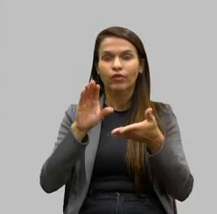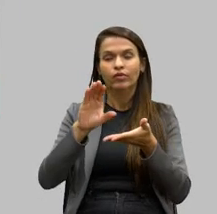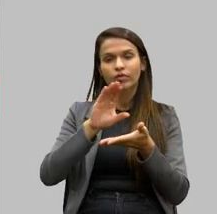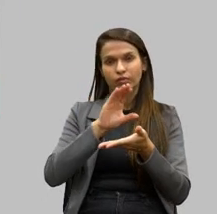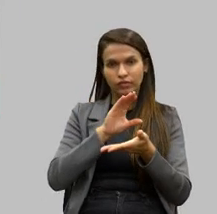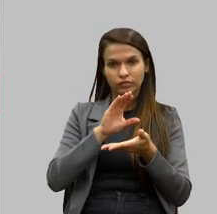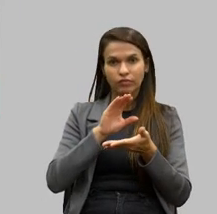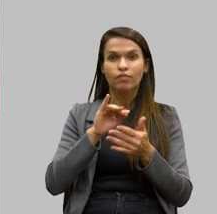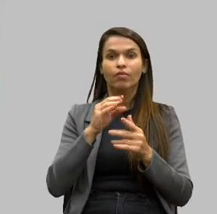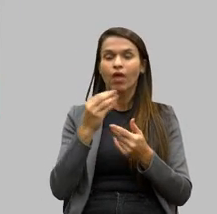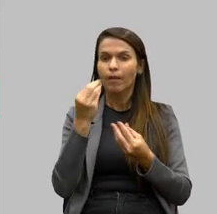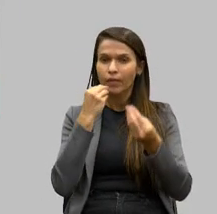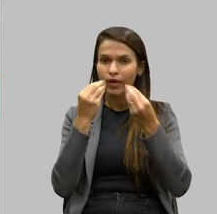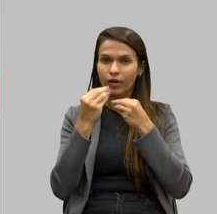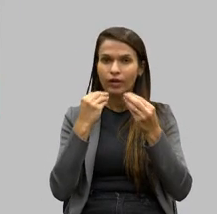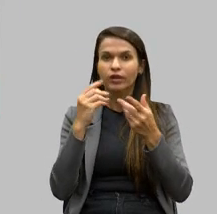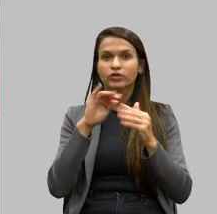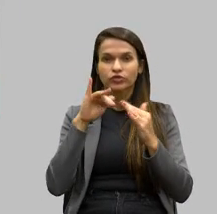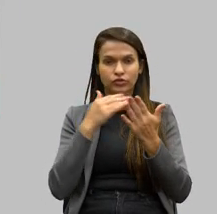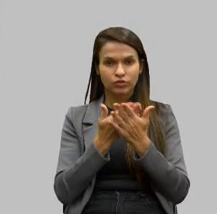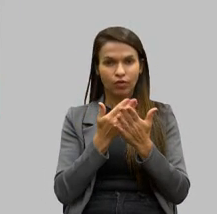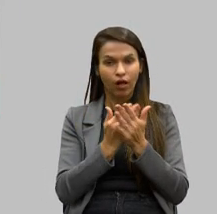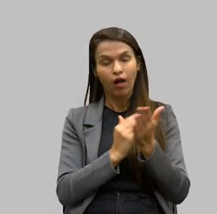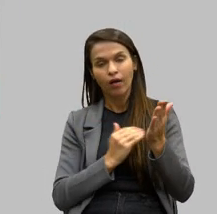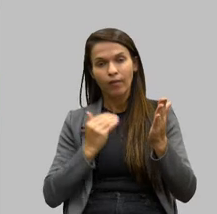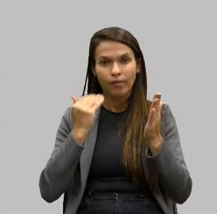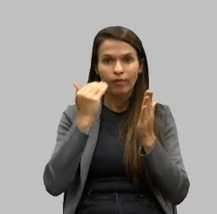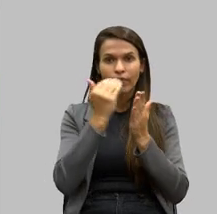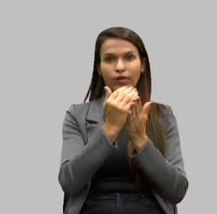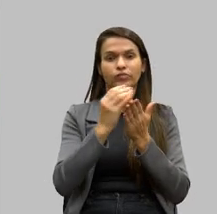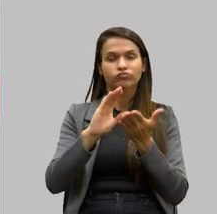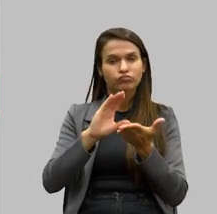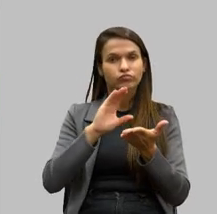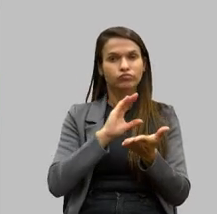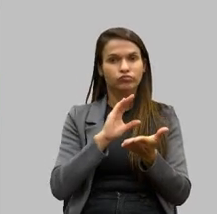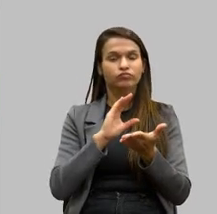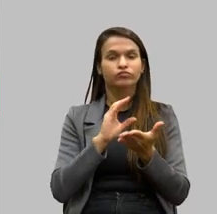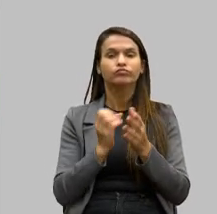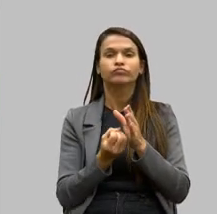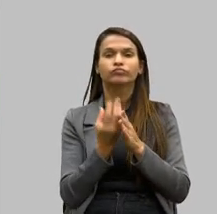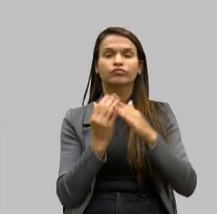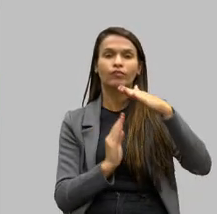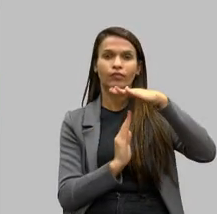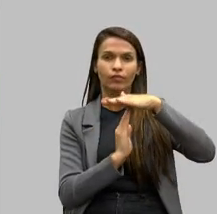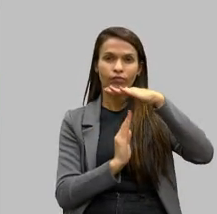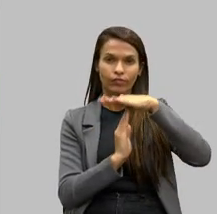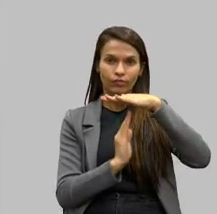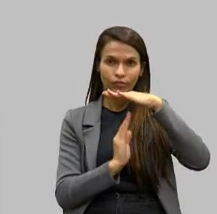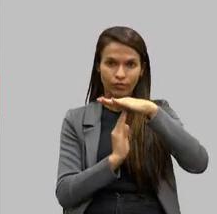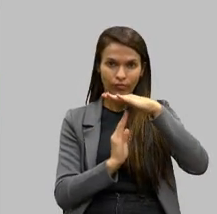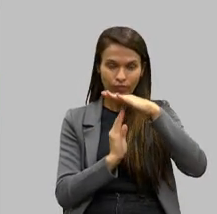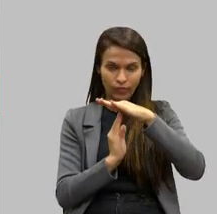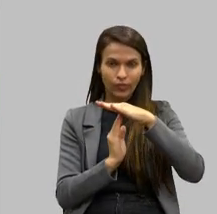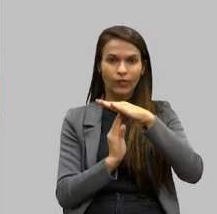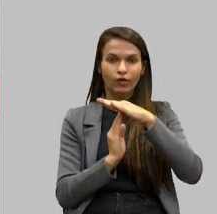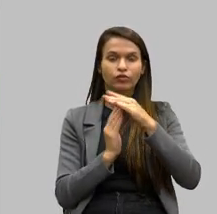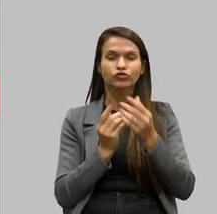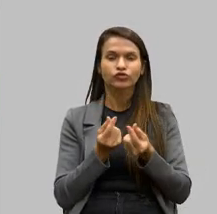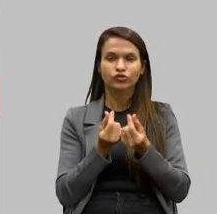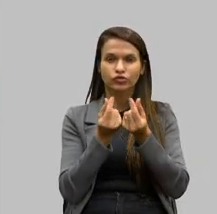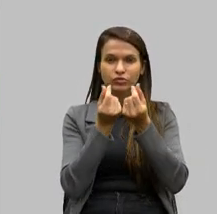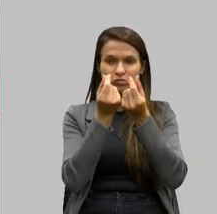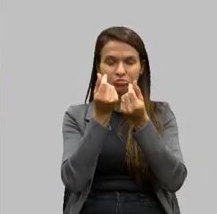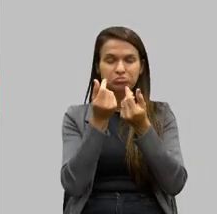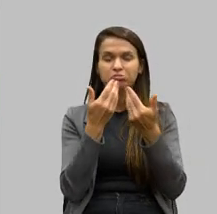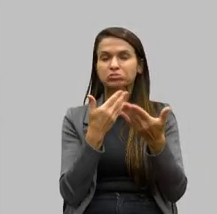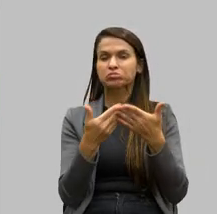aumentamos em muito o valor da merenda escolar repassada, criamos um mínimo de valor, ou seja, independente